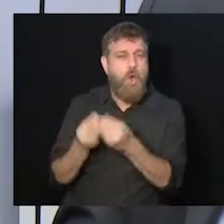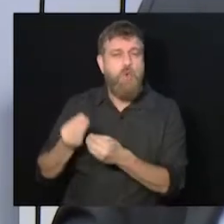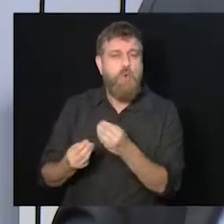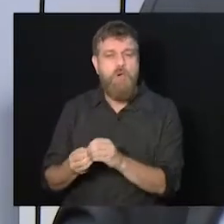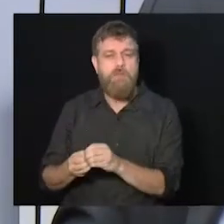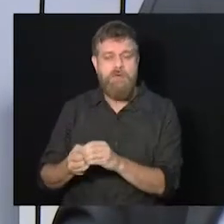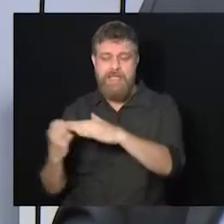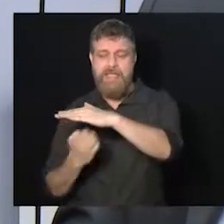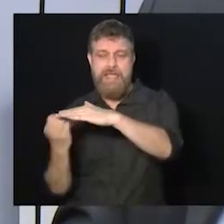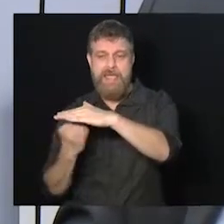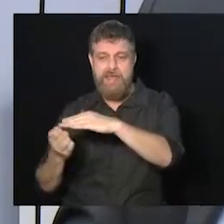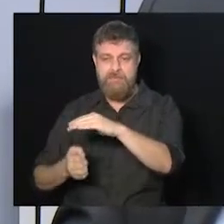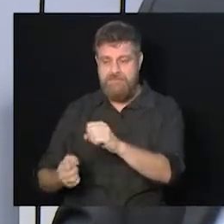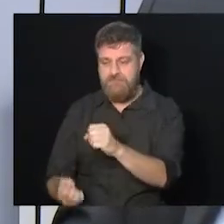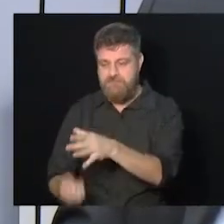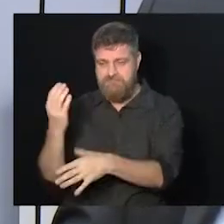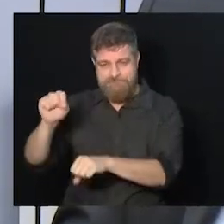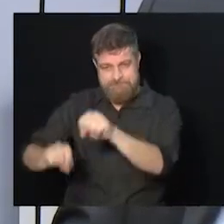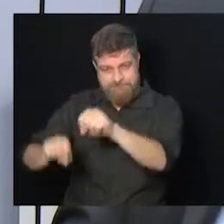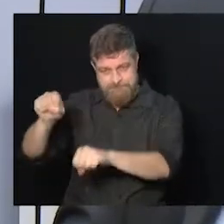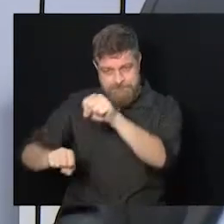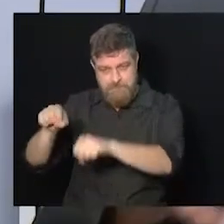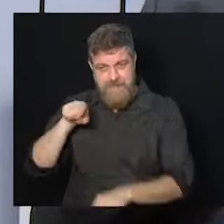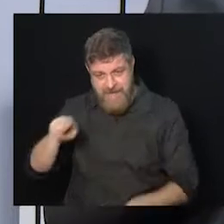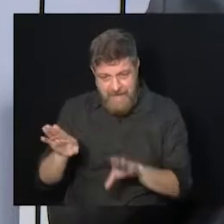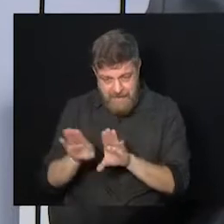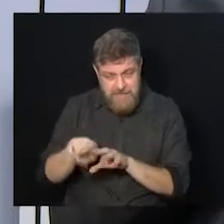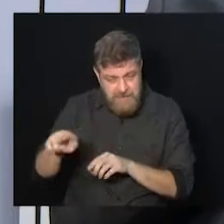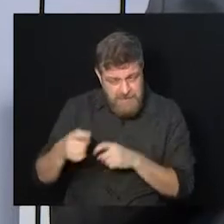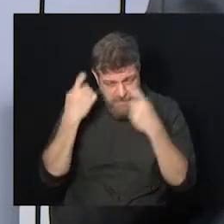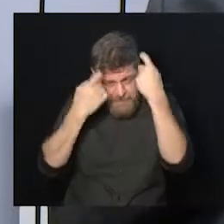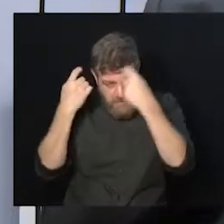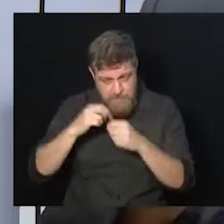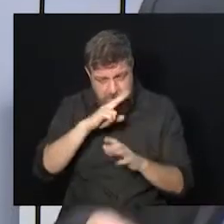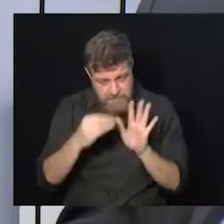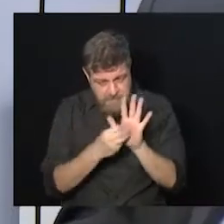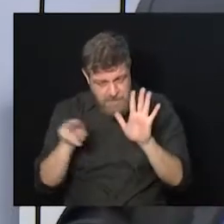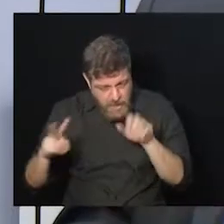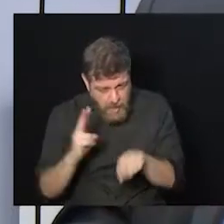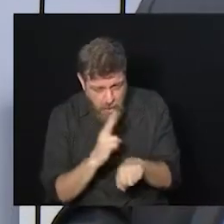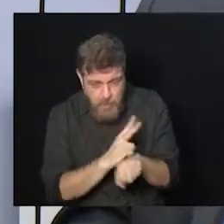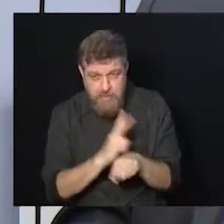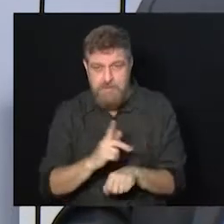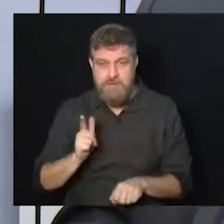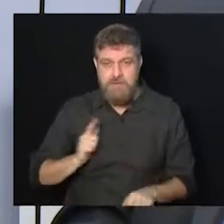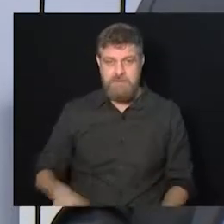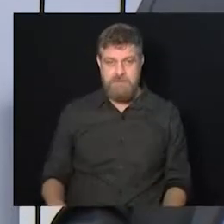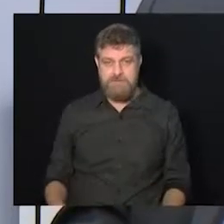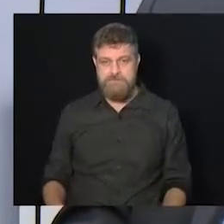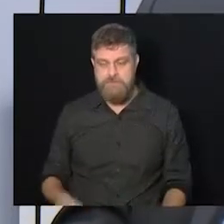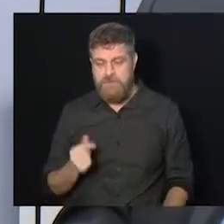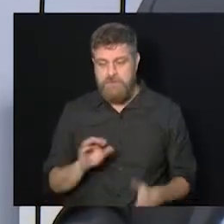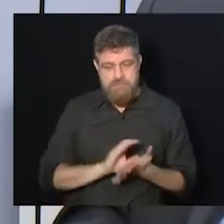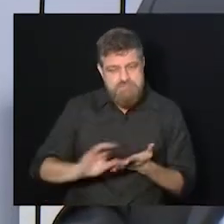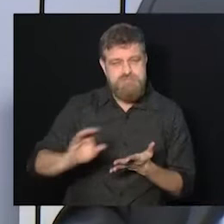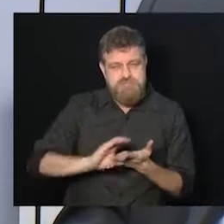se a pessoa que fabrica aquele produto, se ela também tem preocupação ambiental. Né? As carteiras de investimento que a